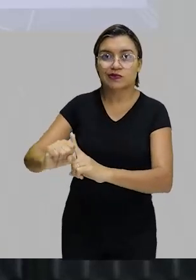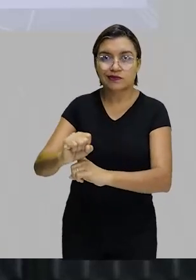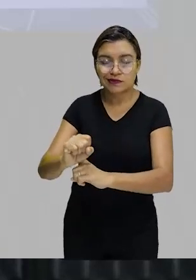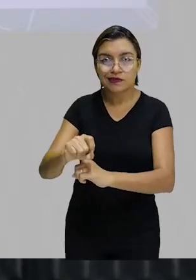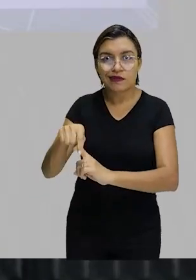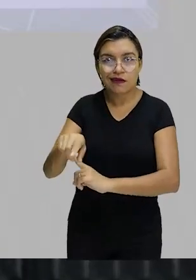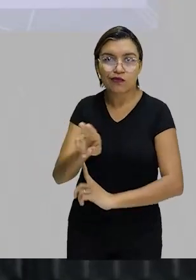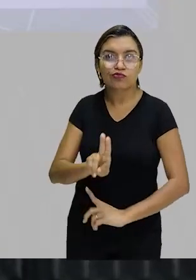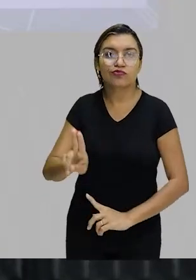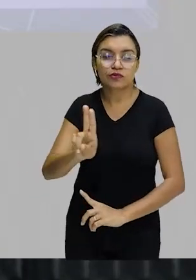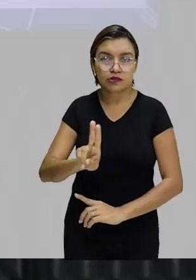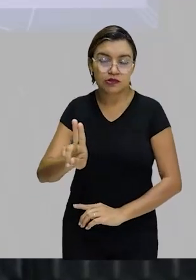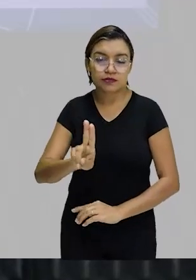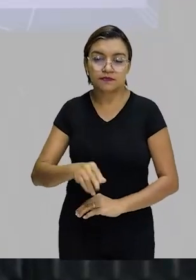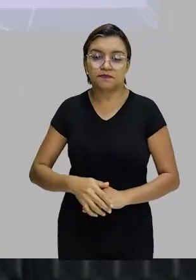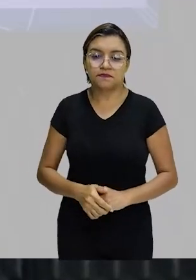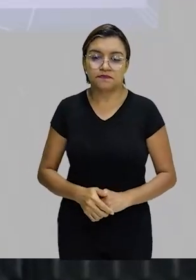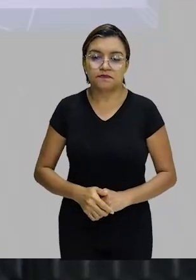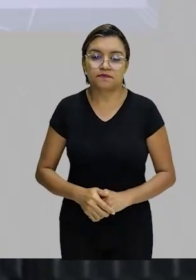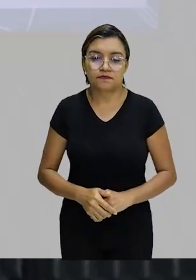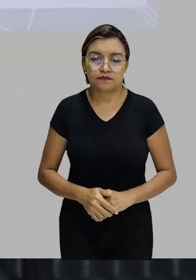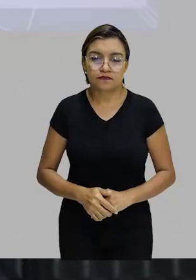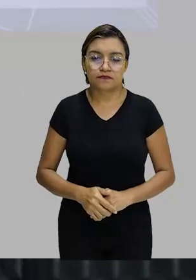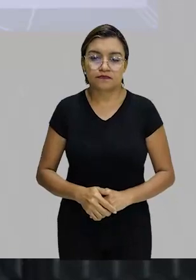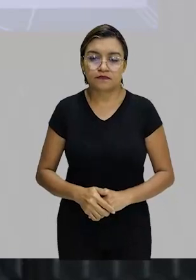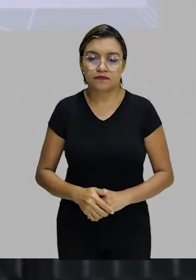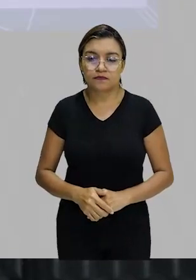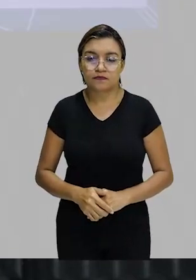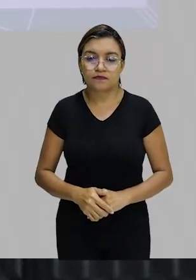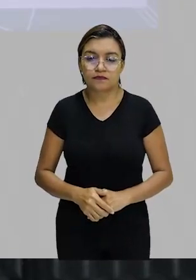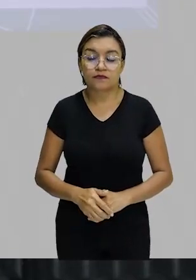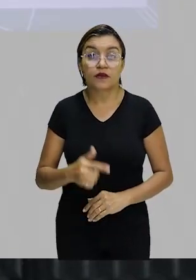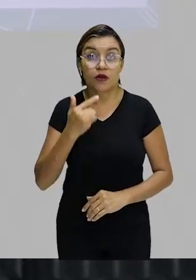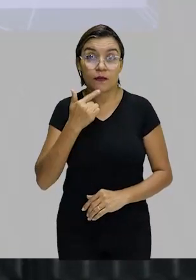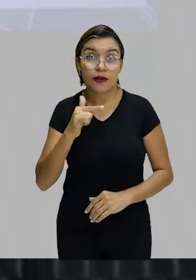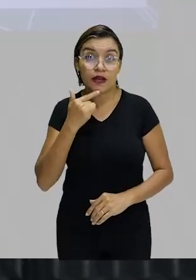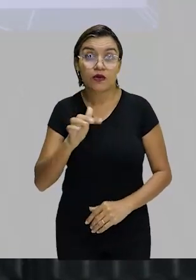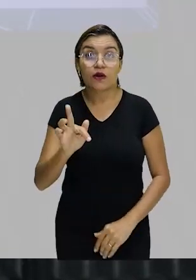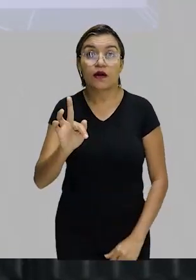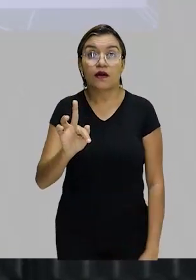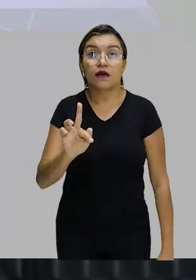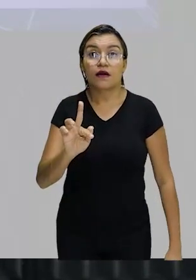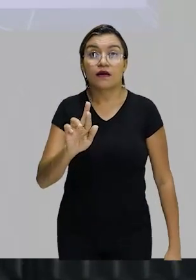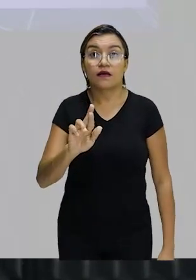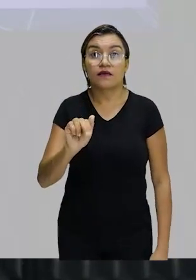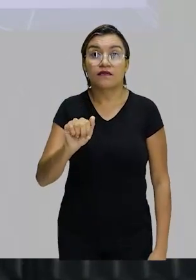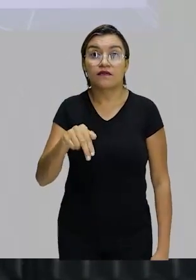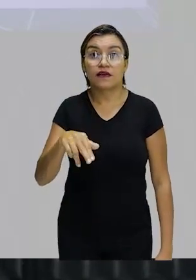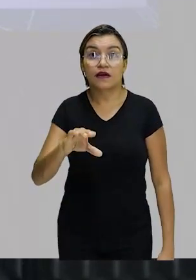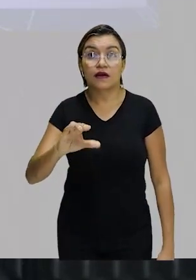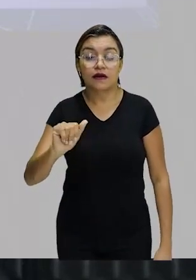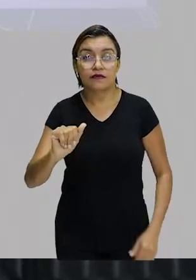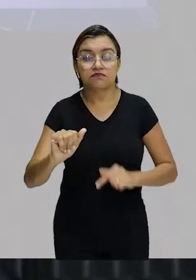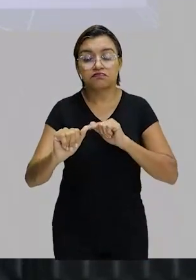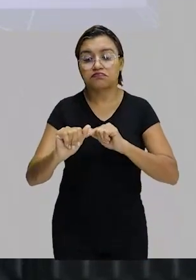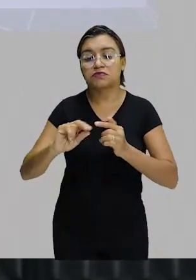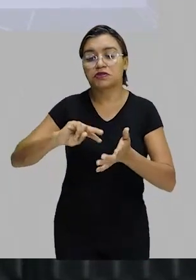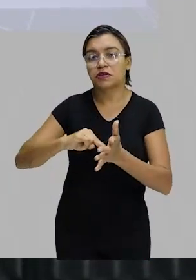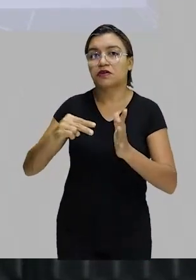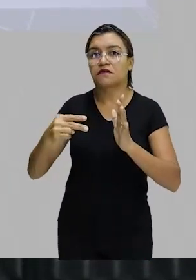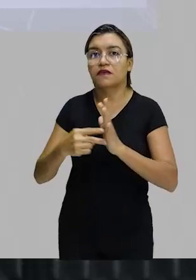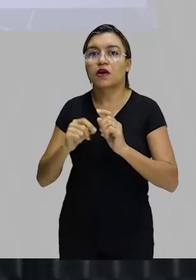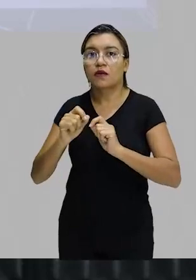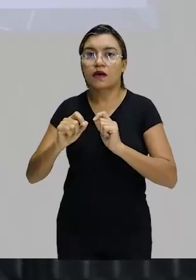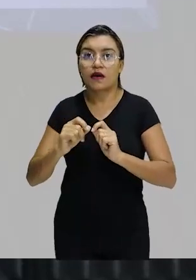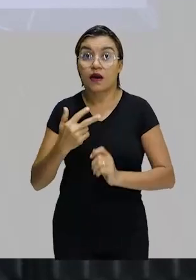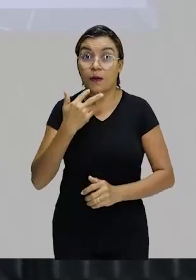idioma, and a established língua franca. E uma língua franca estabelecida. O que é língua franca? É essa língua